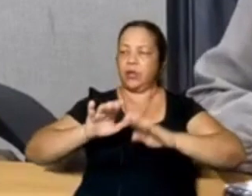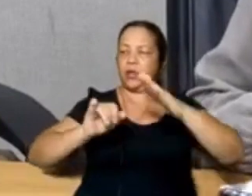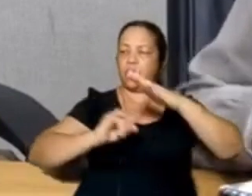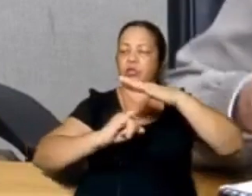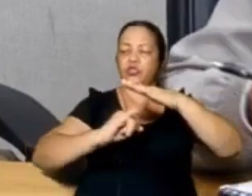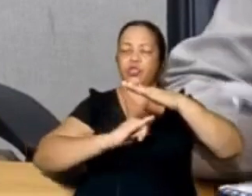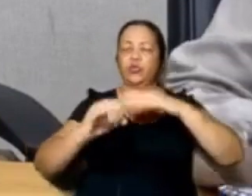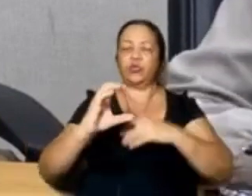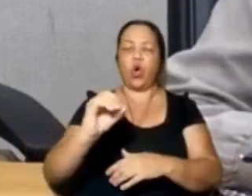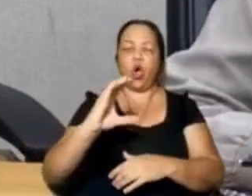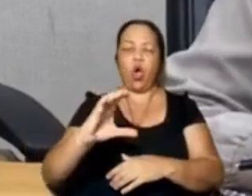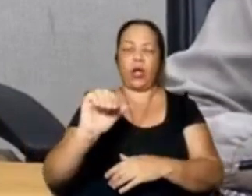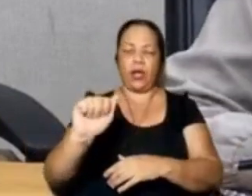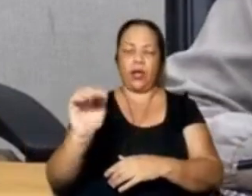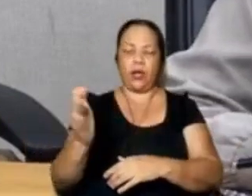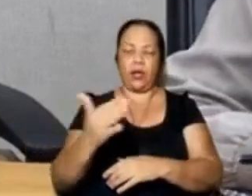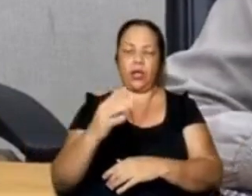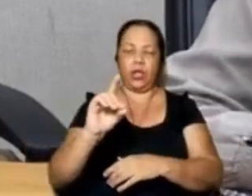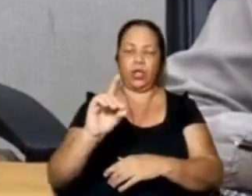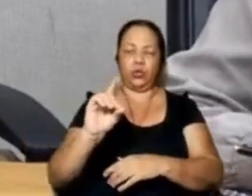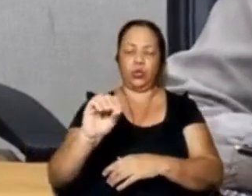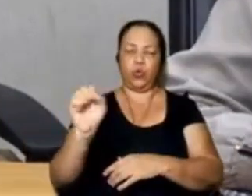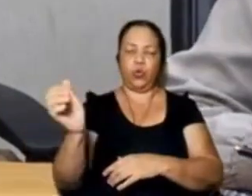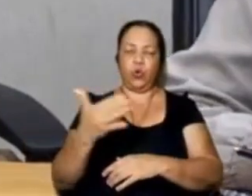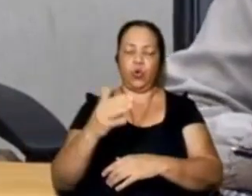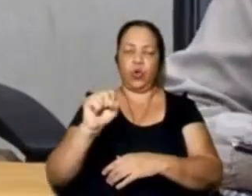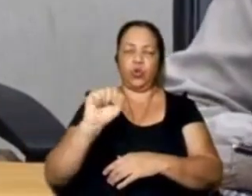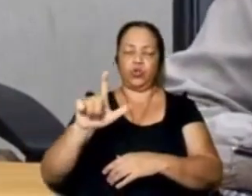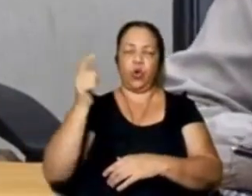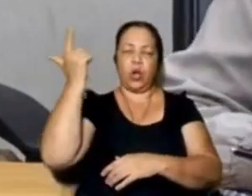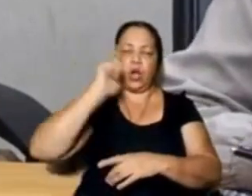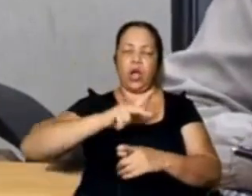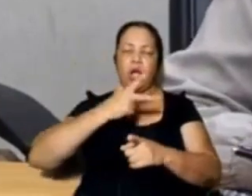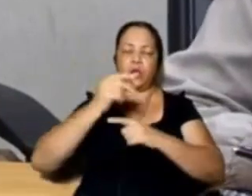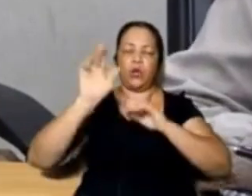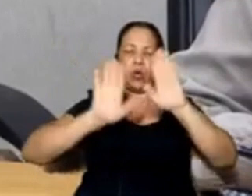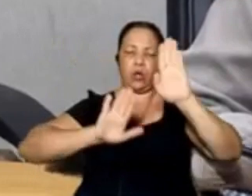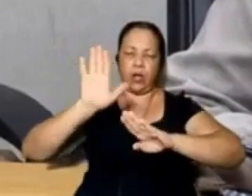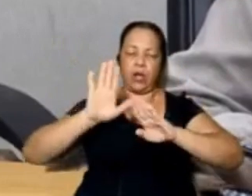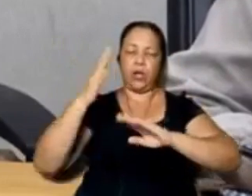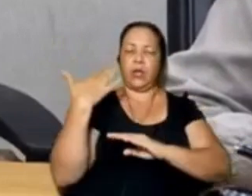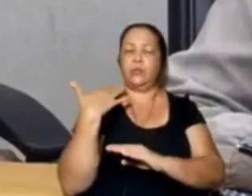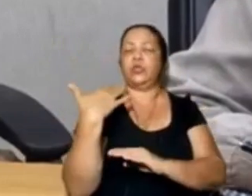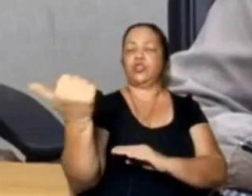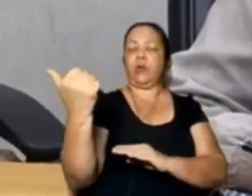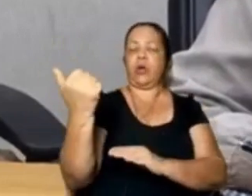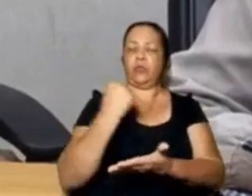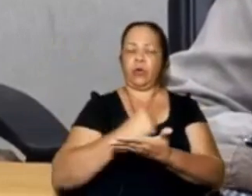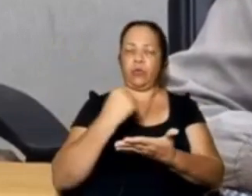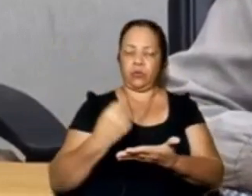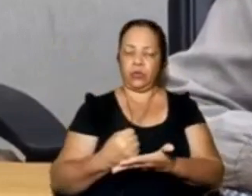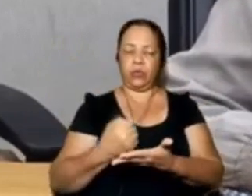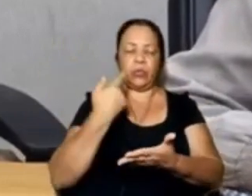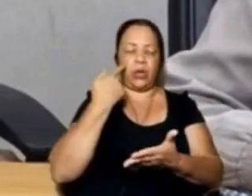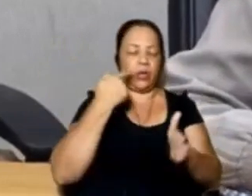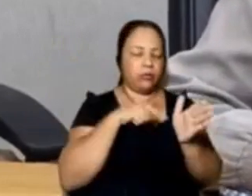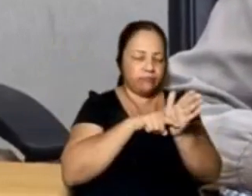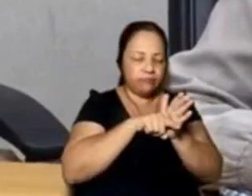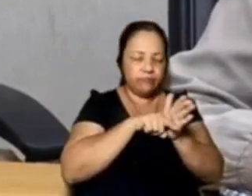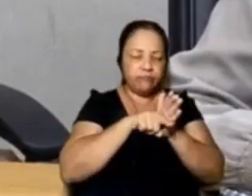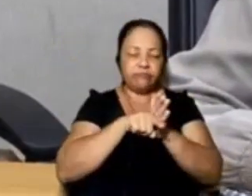a licitação e me chamou para coordenar o trabalho, né, de diagnosticar essas